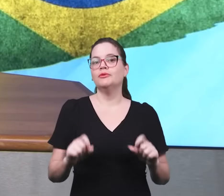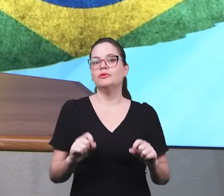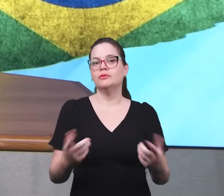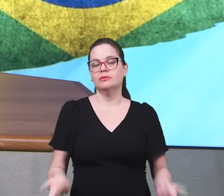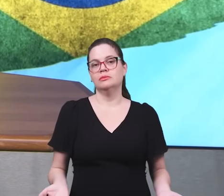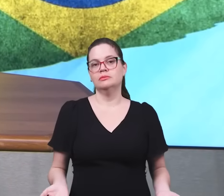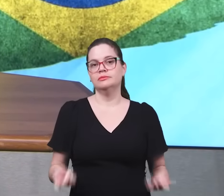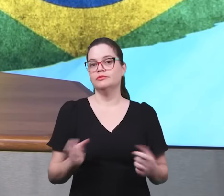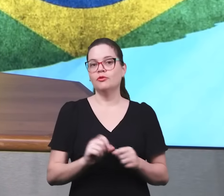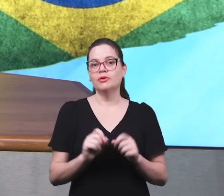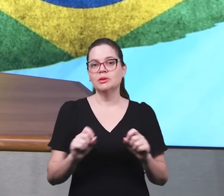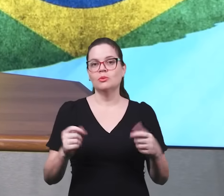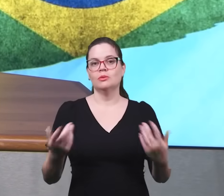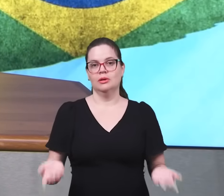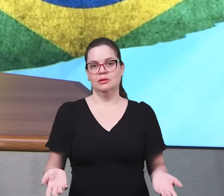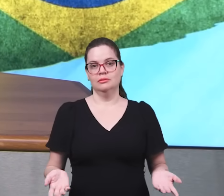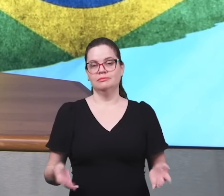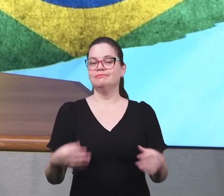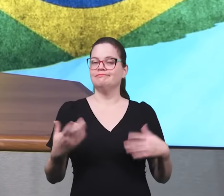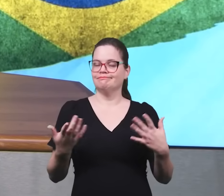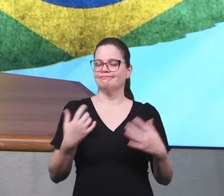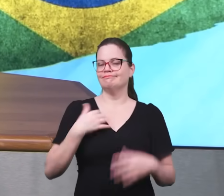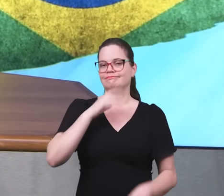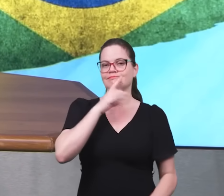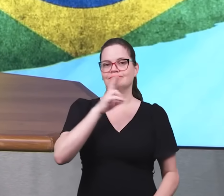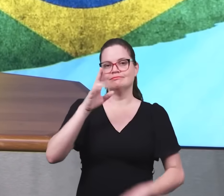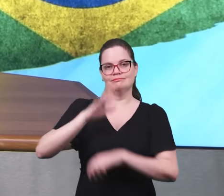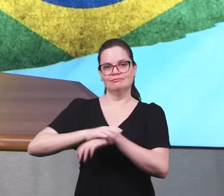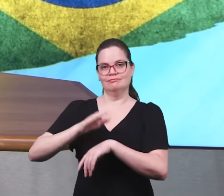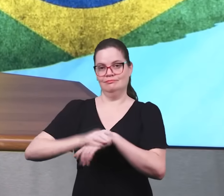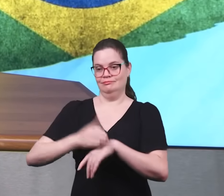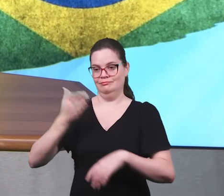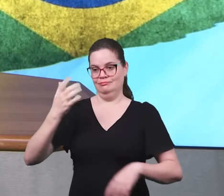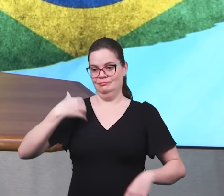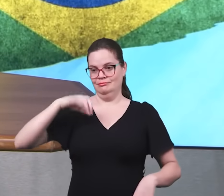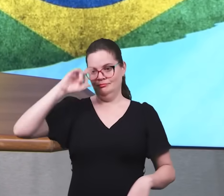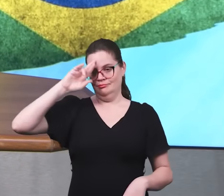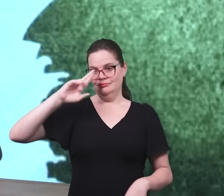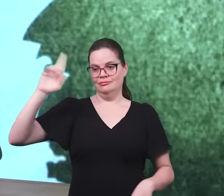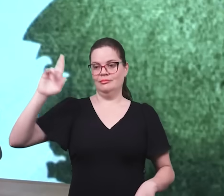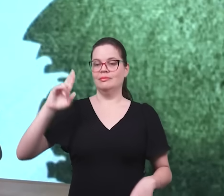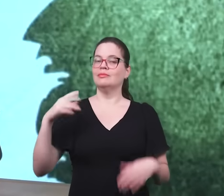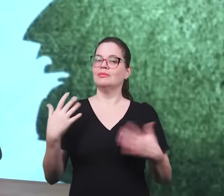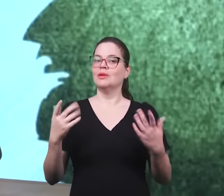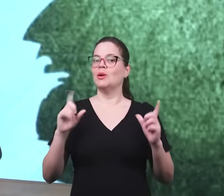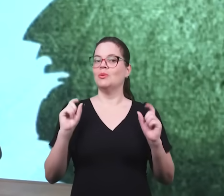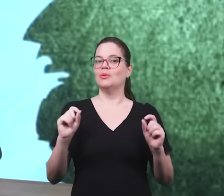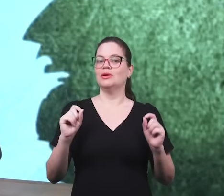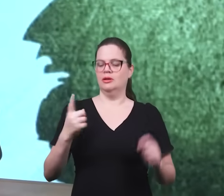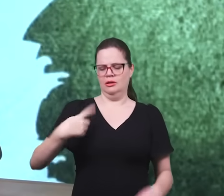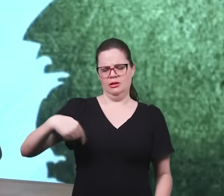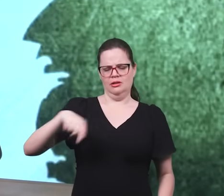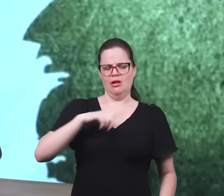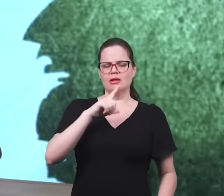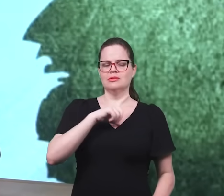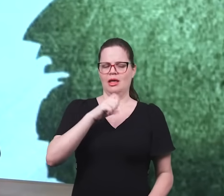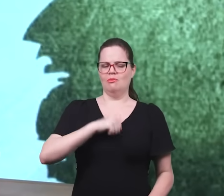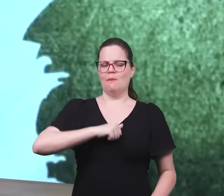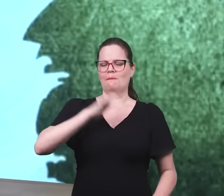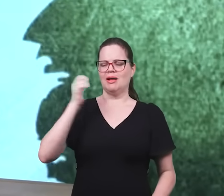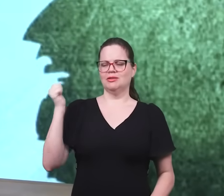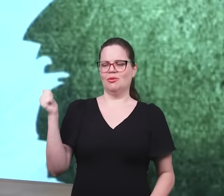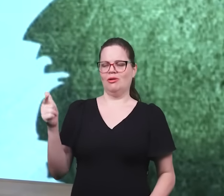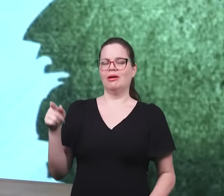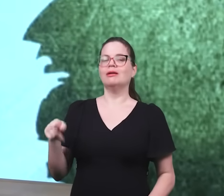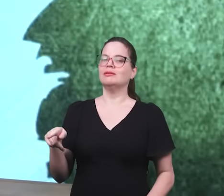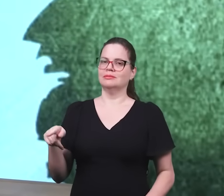momento? O que faremos? A resposta, ela vem do Senhor. Mais são os que estão conosco do que